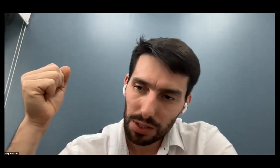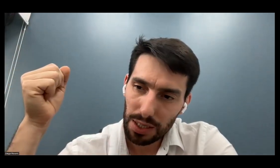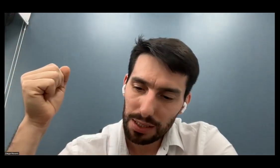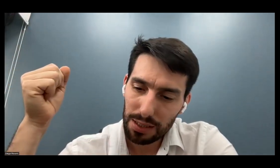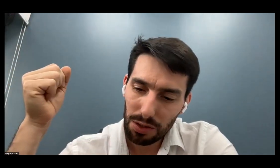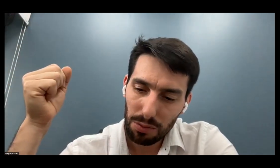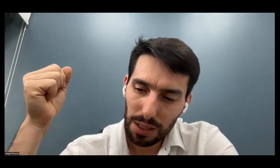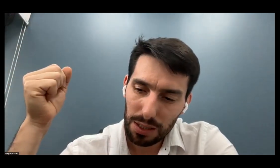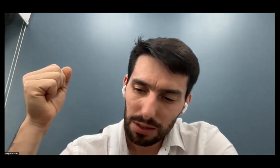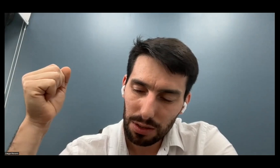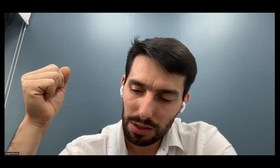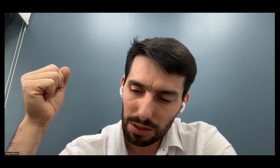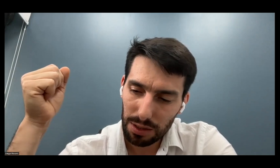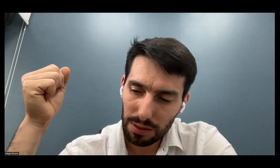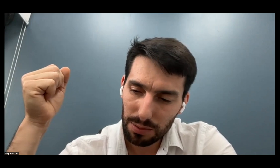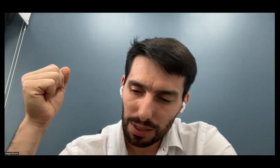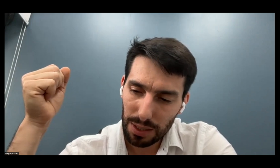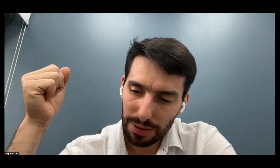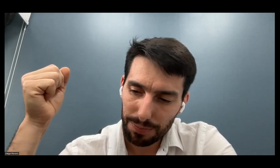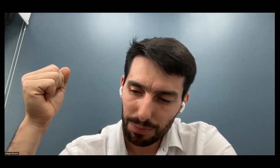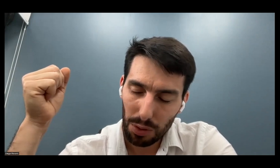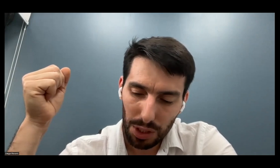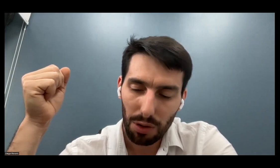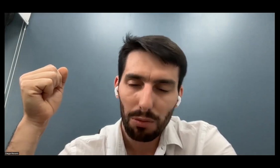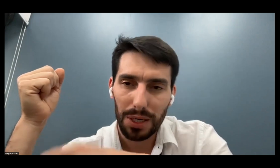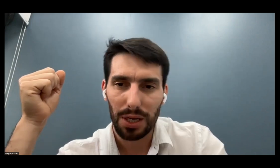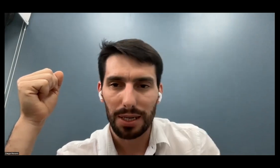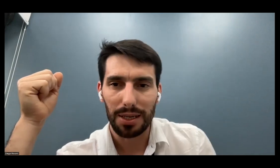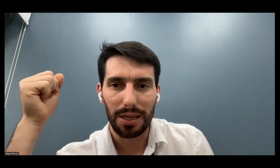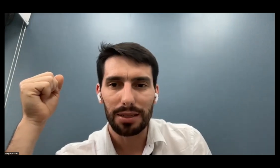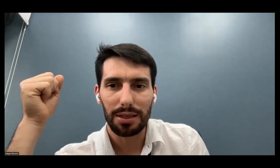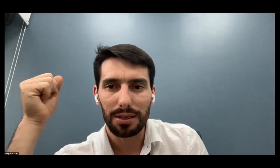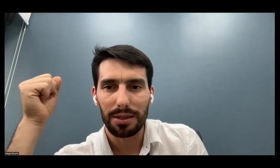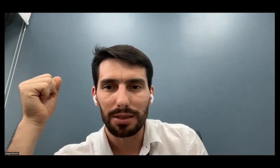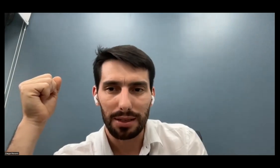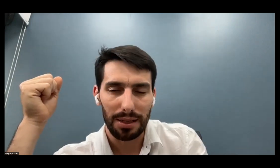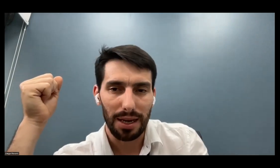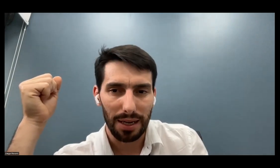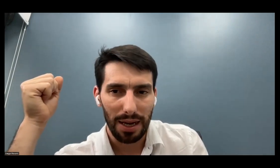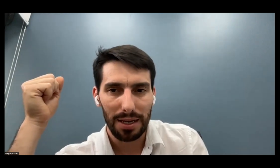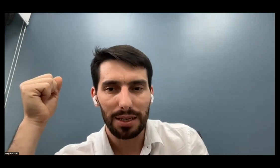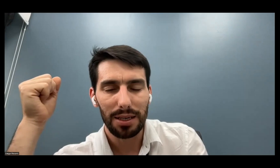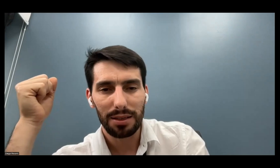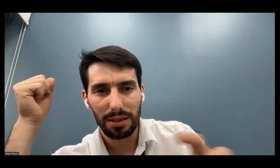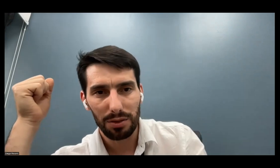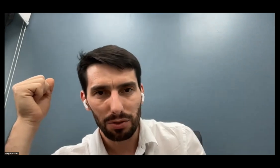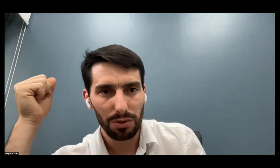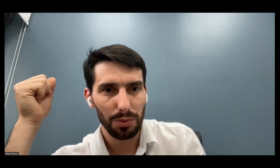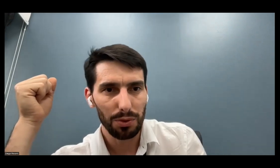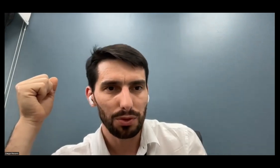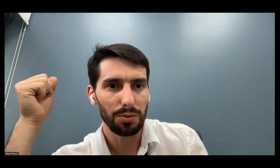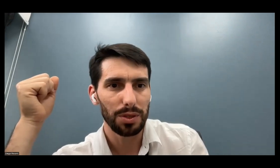ponto importante. Existe uma biologia compartilhada entre TDAH